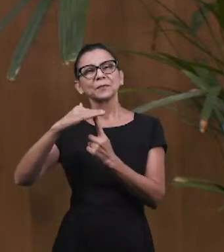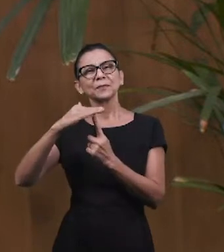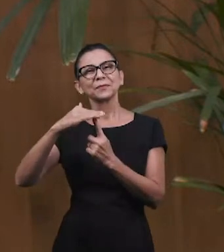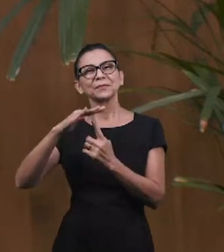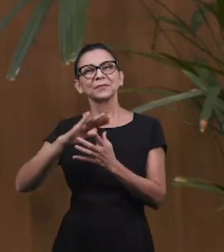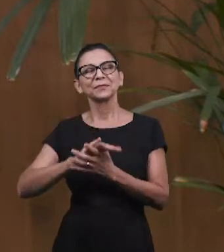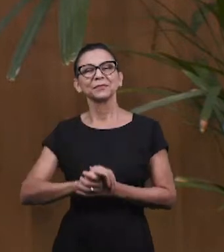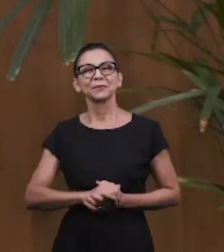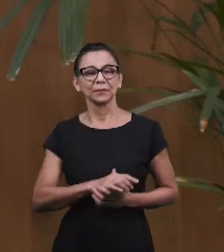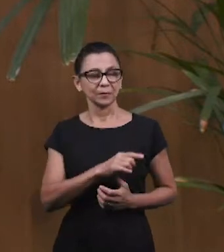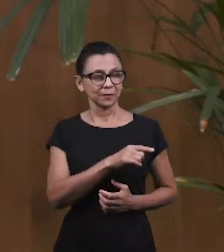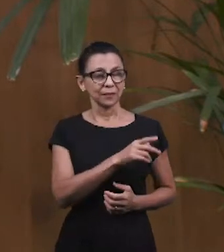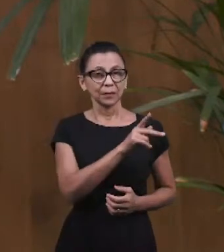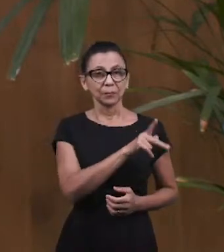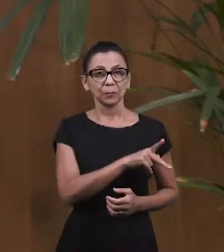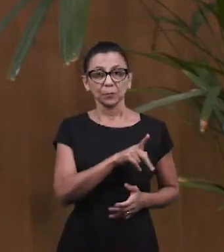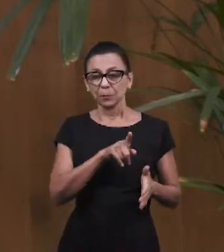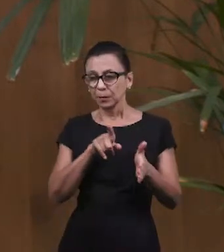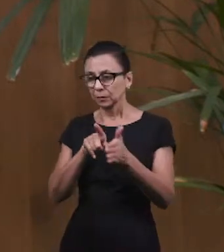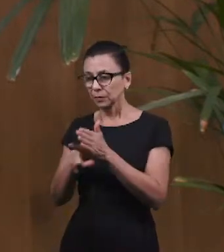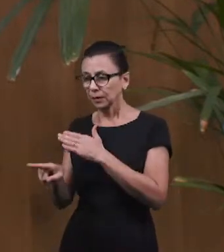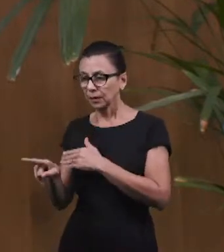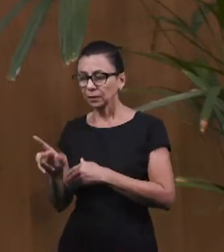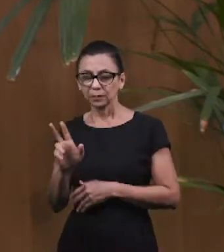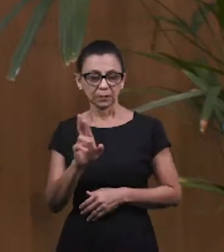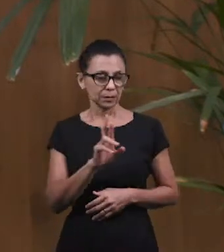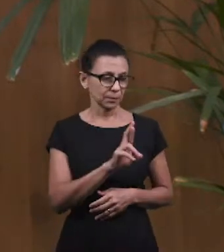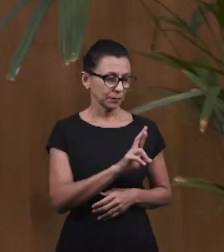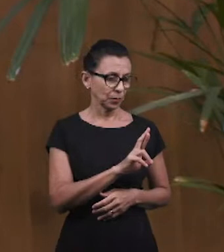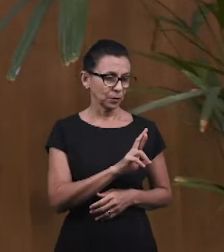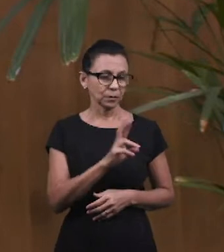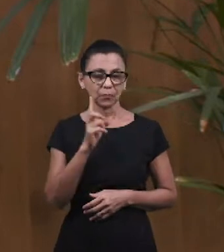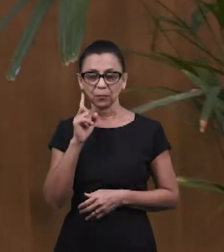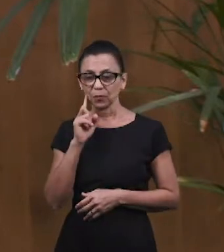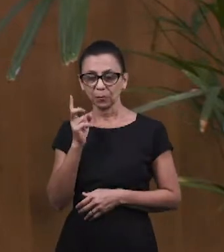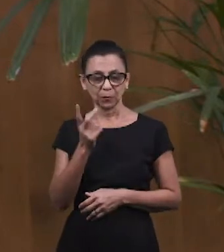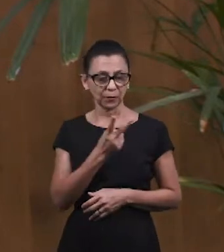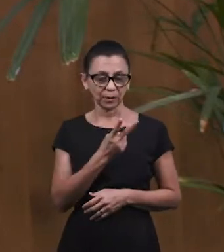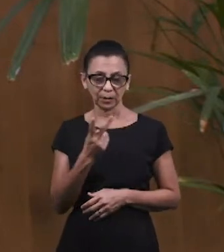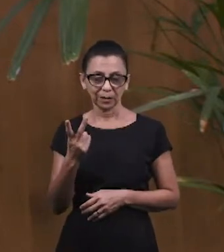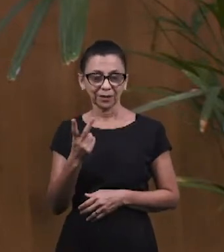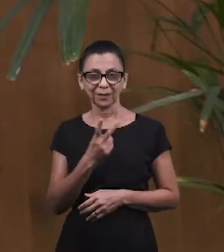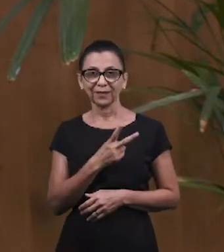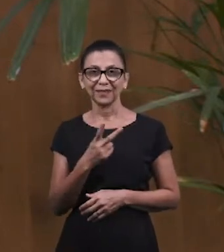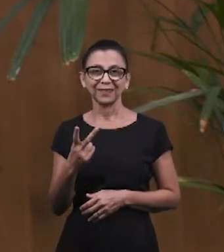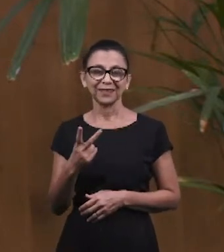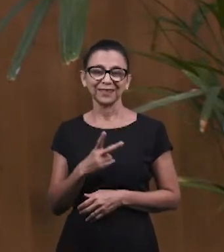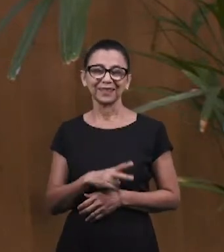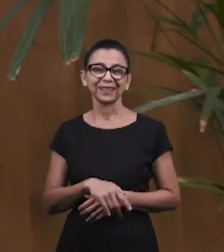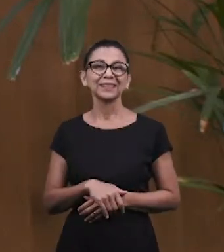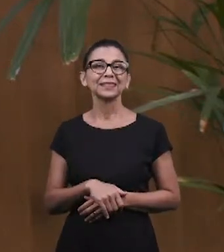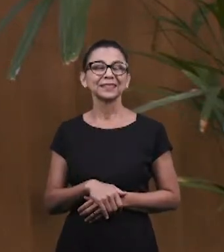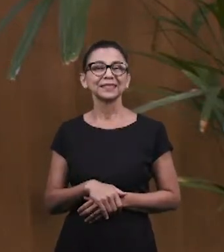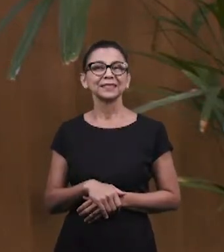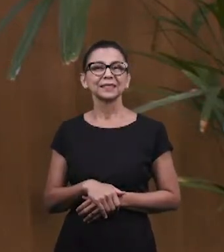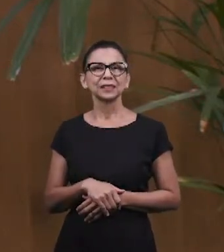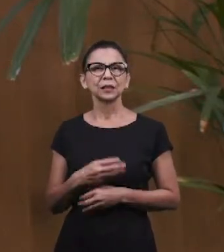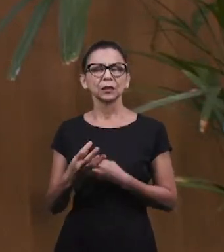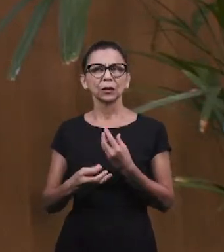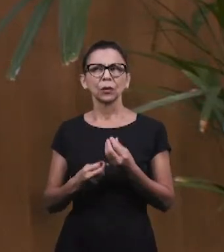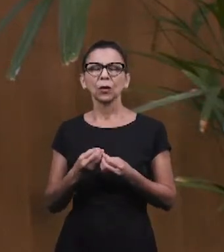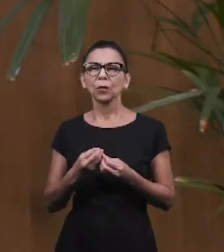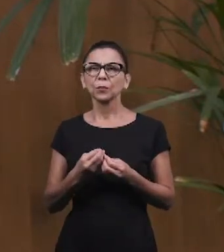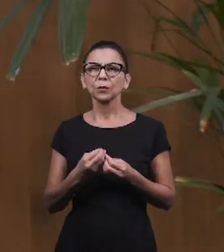A professora vai perguntar, eles vão responder e nós veremos no diálogo entre ambos a maneira como as nossas crianças,